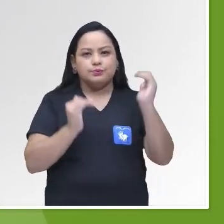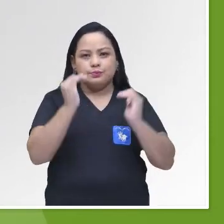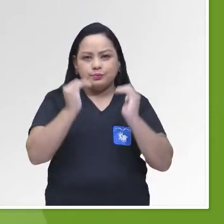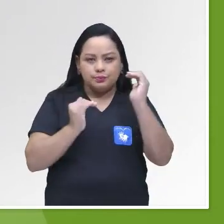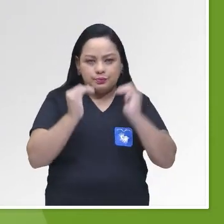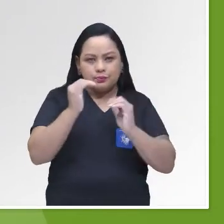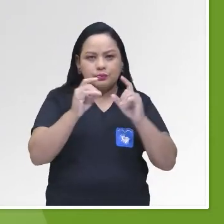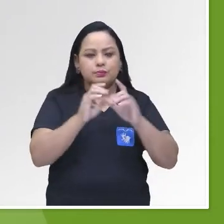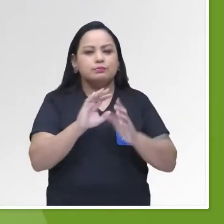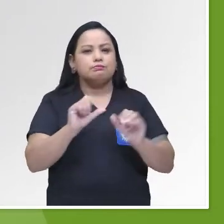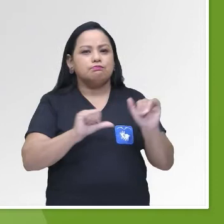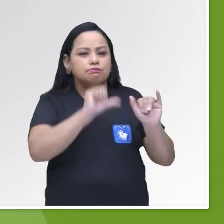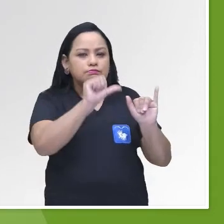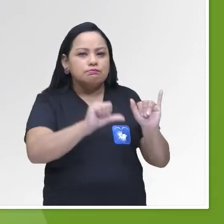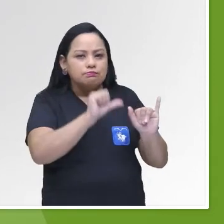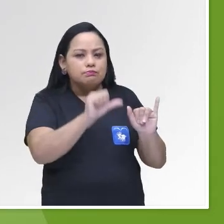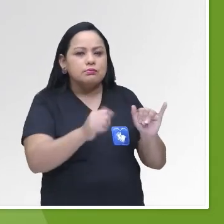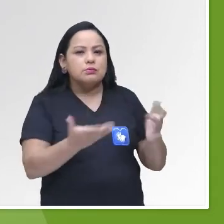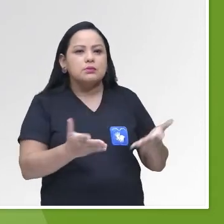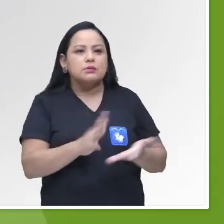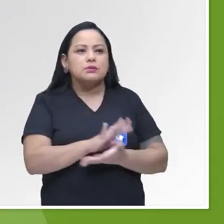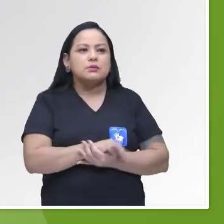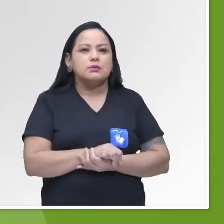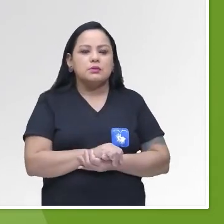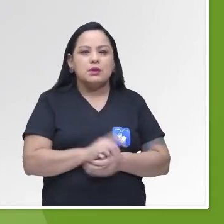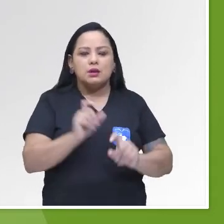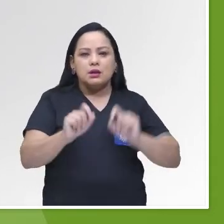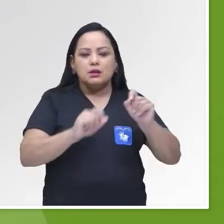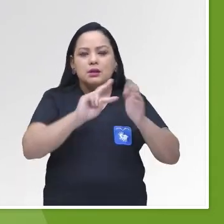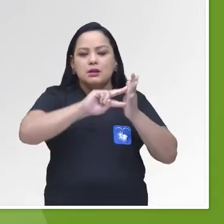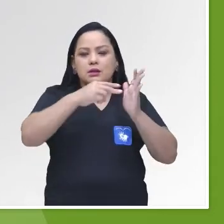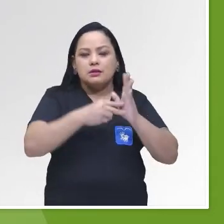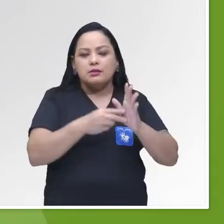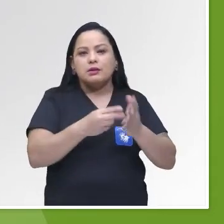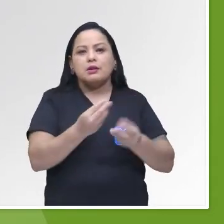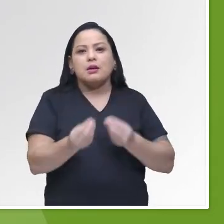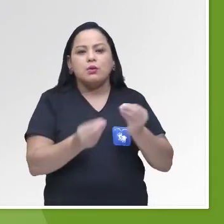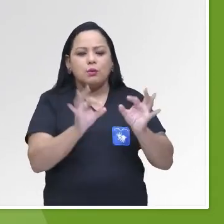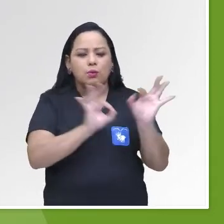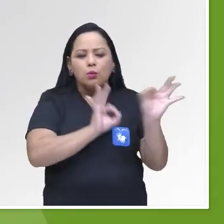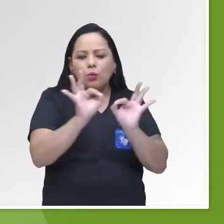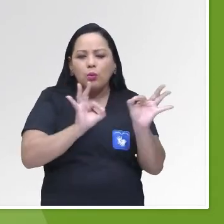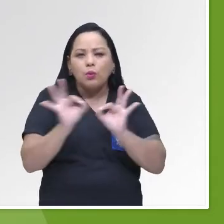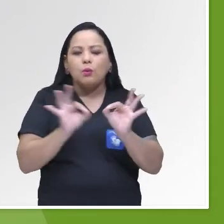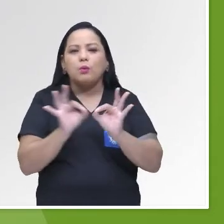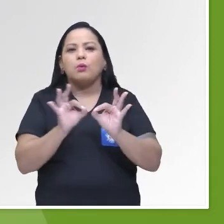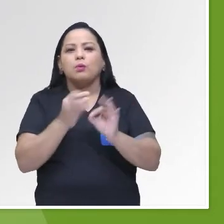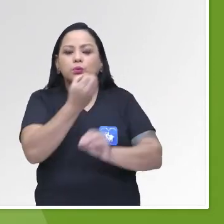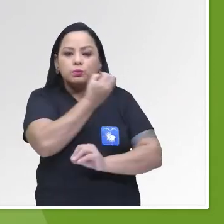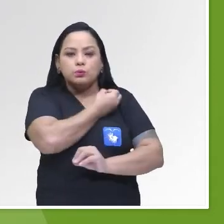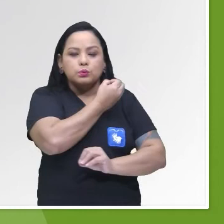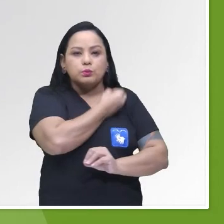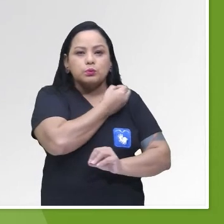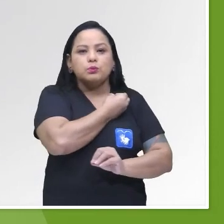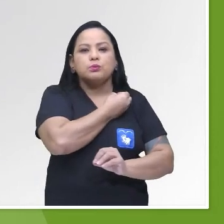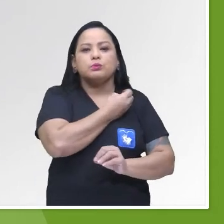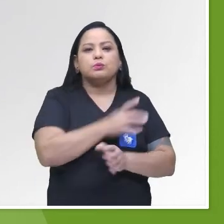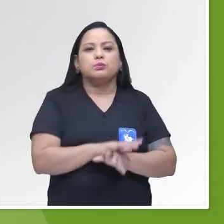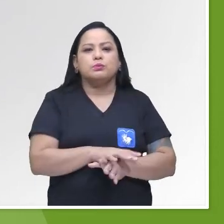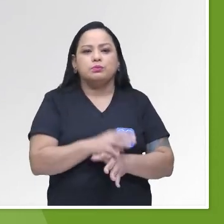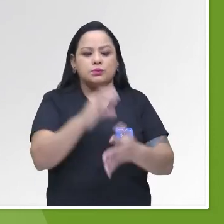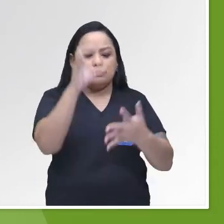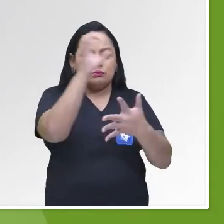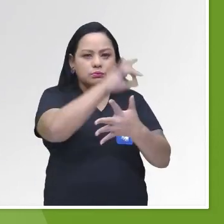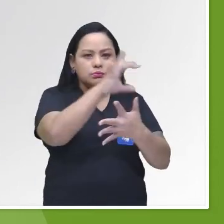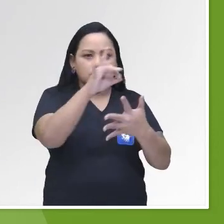balanceamento de reação química, né? Que é o quê? O ajuste dos coeficientes